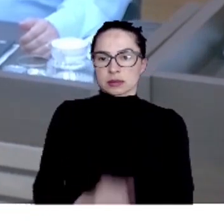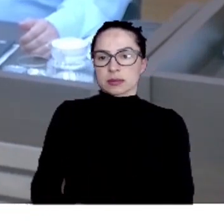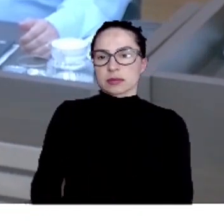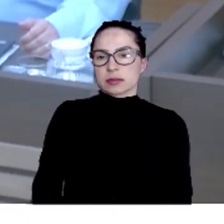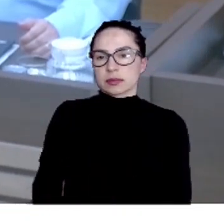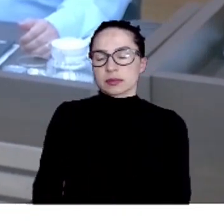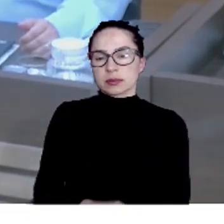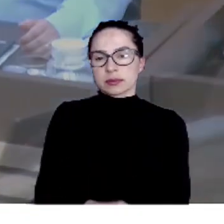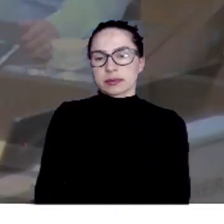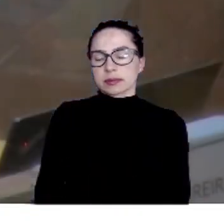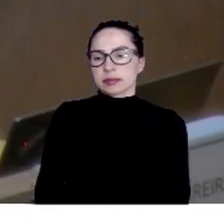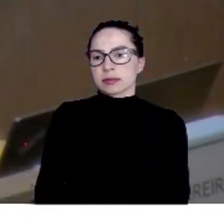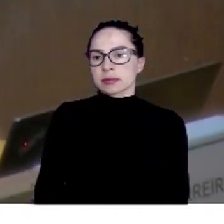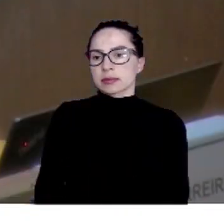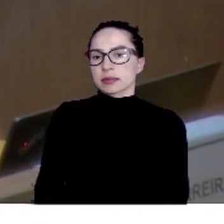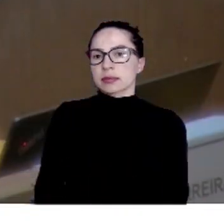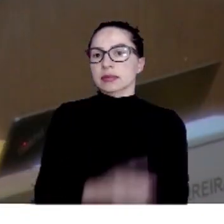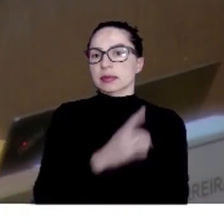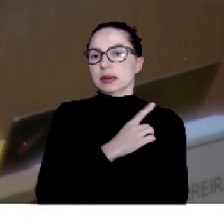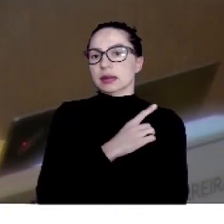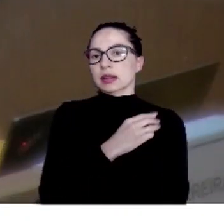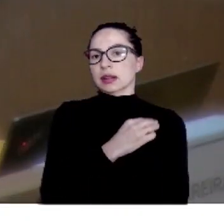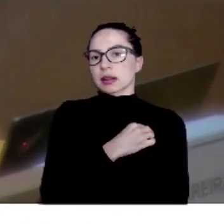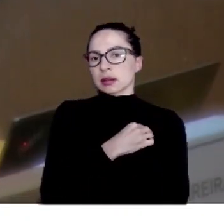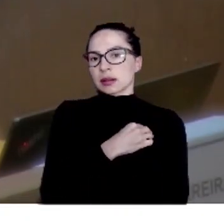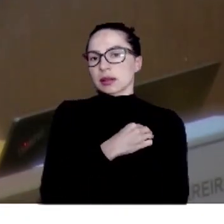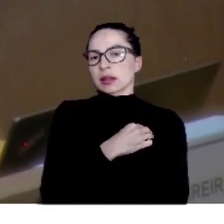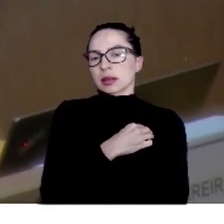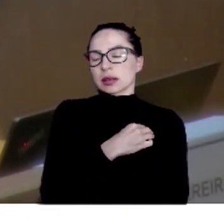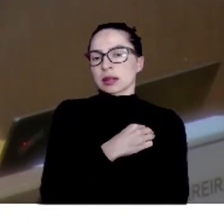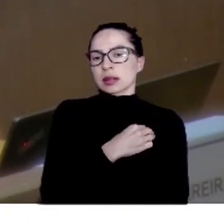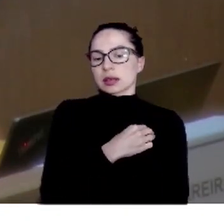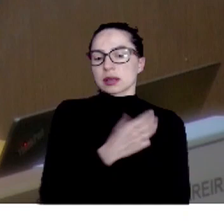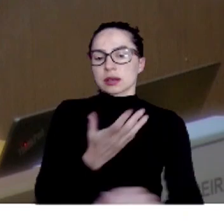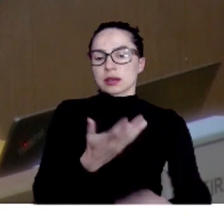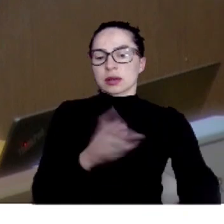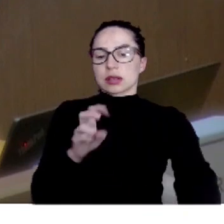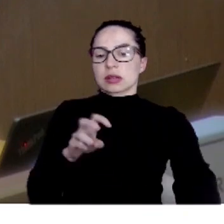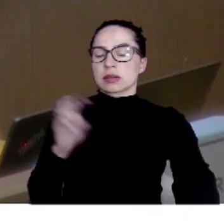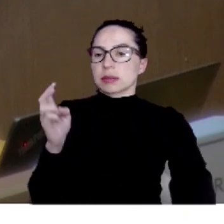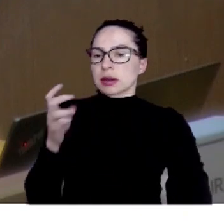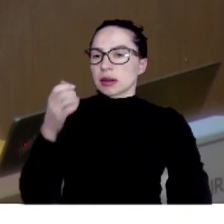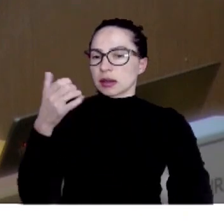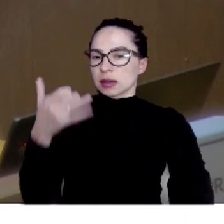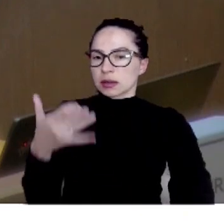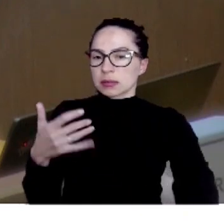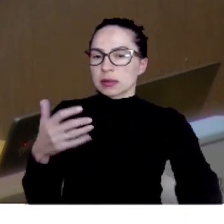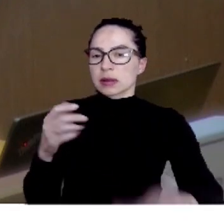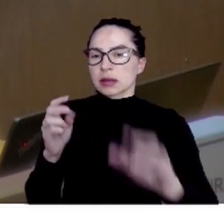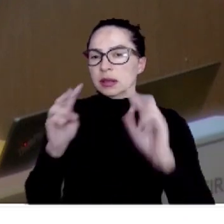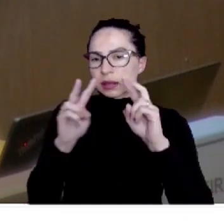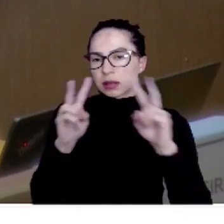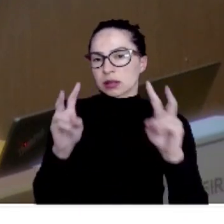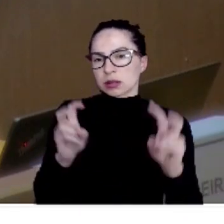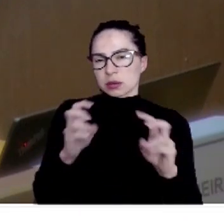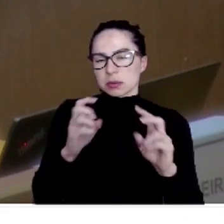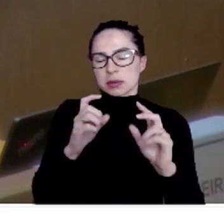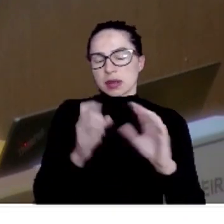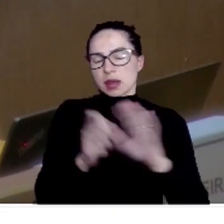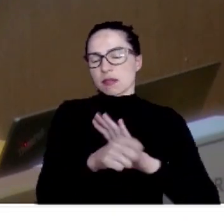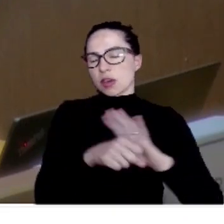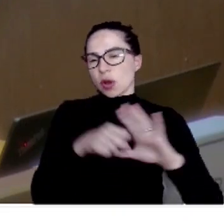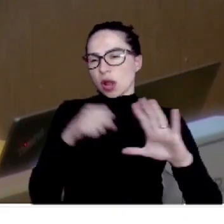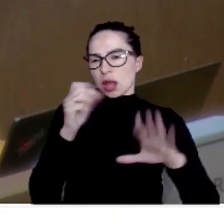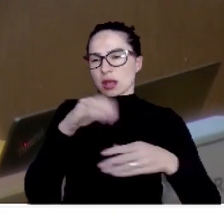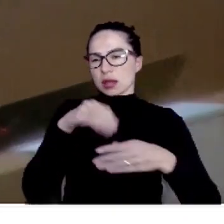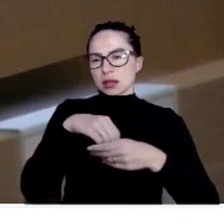O Della Mota mesmo usou a palavra de manhã, relatando a respeito da violência nas escolas, de falta